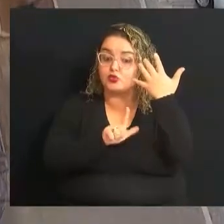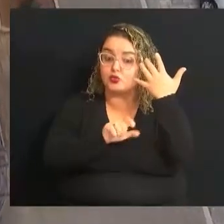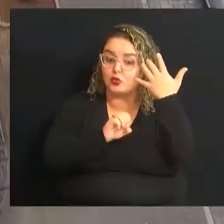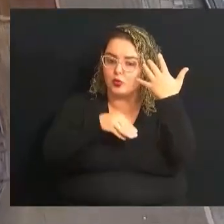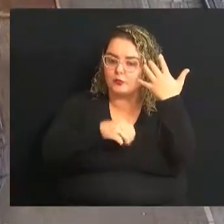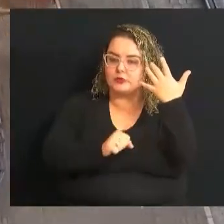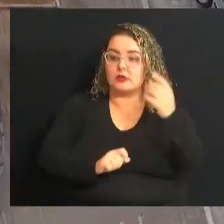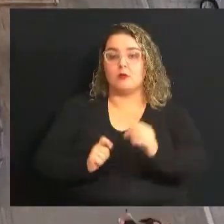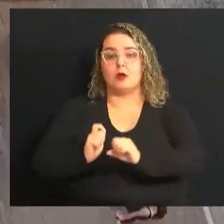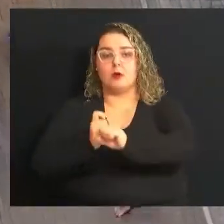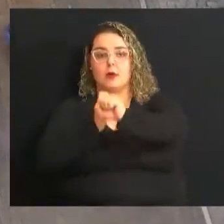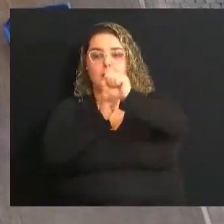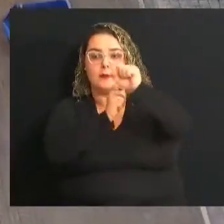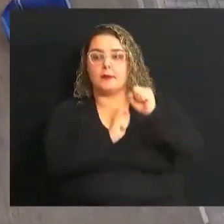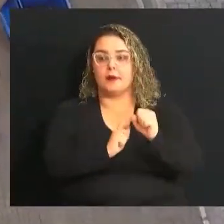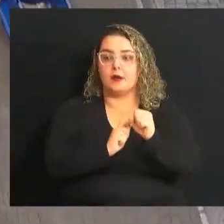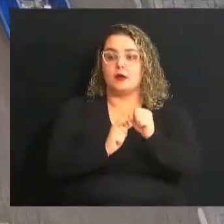ele e o pregoeiro,